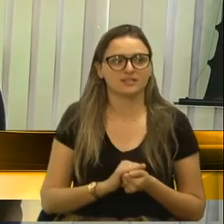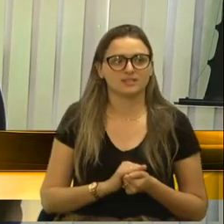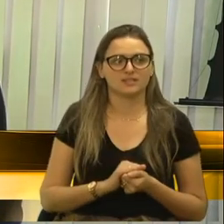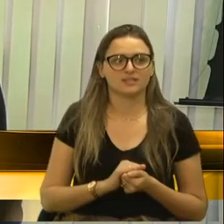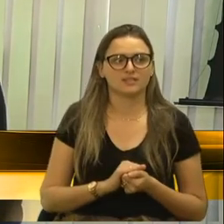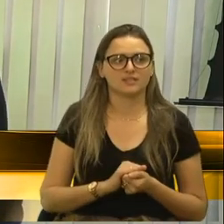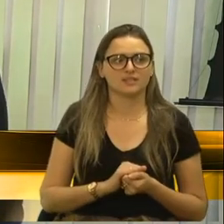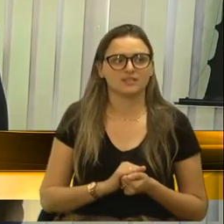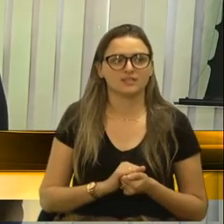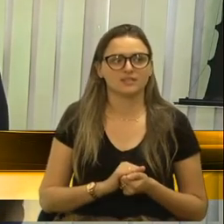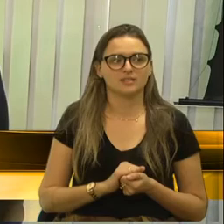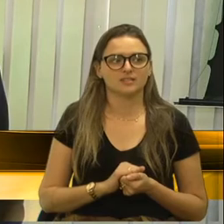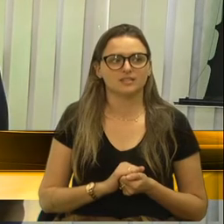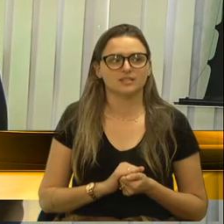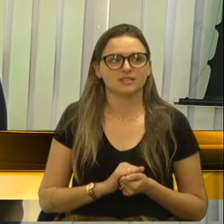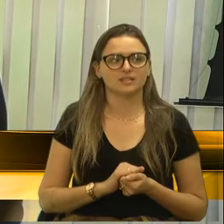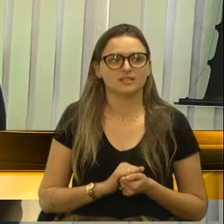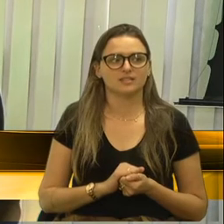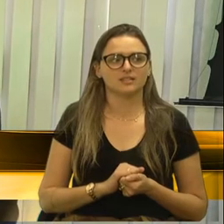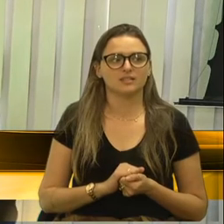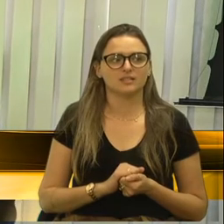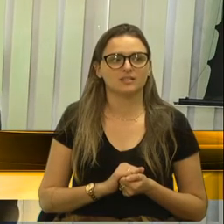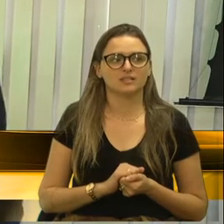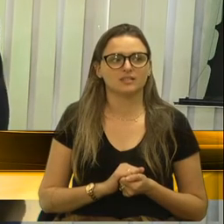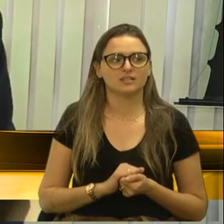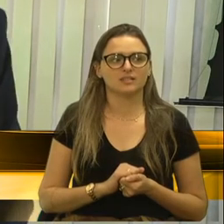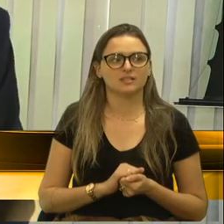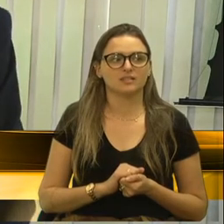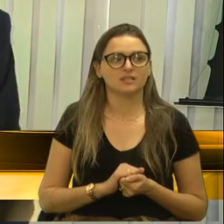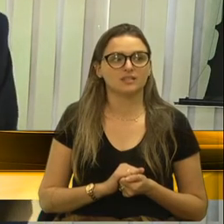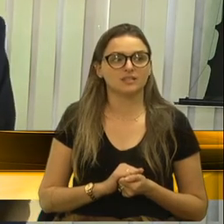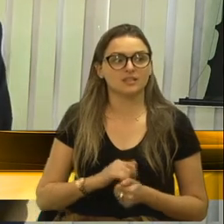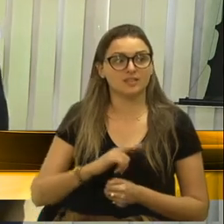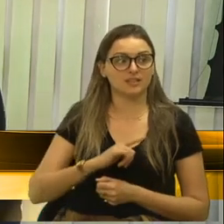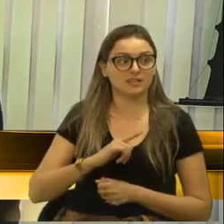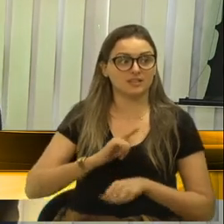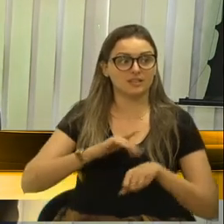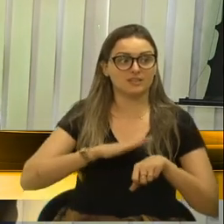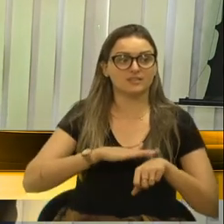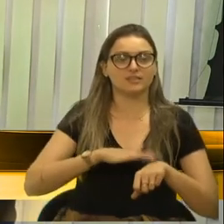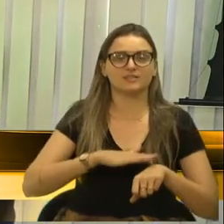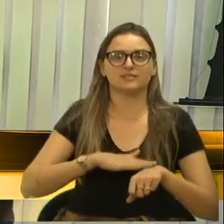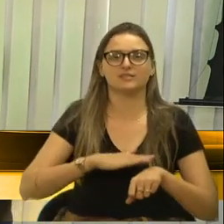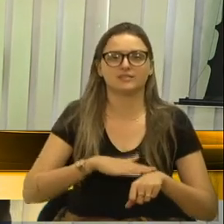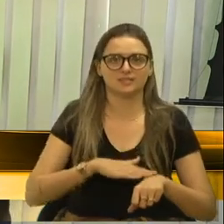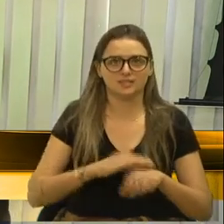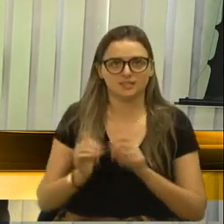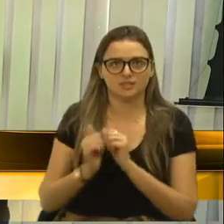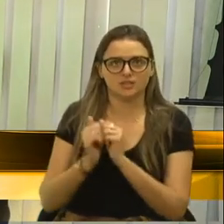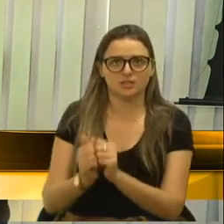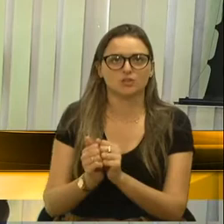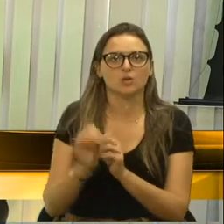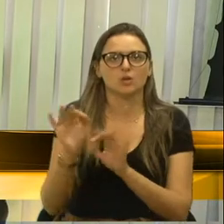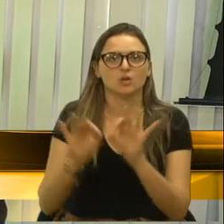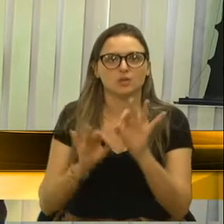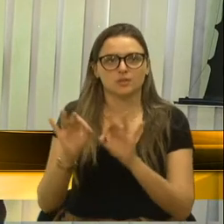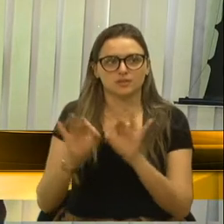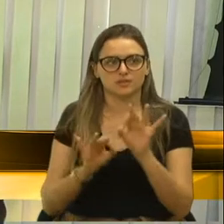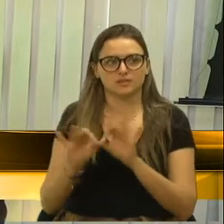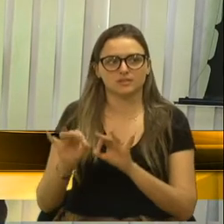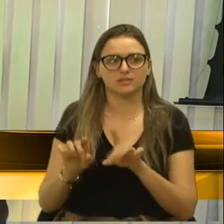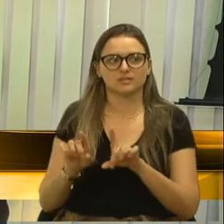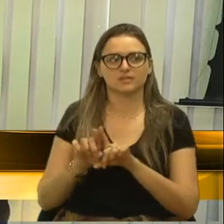Público que suspenda temporariamente, enquanto durar a pandemia, o reajuste da conta